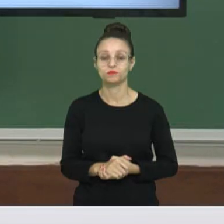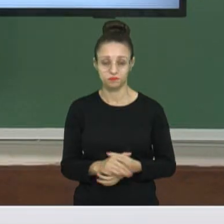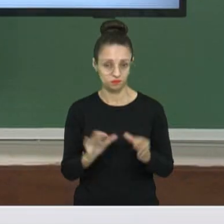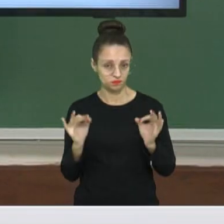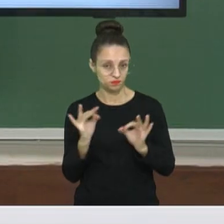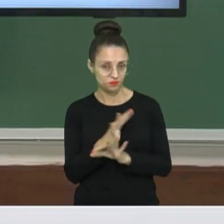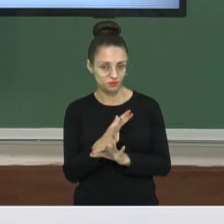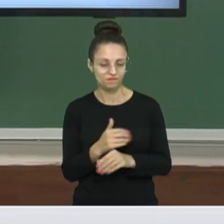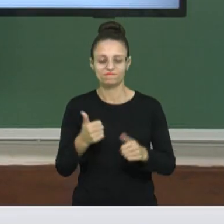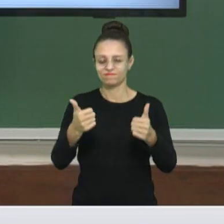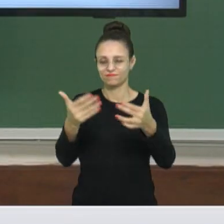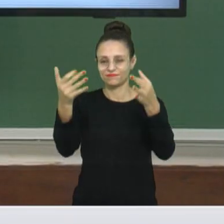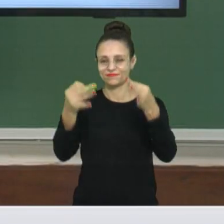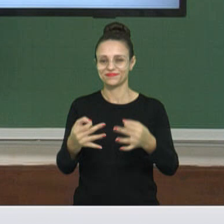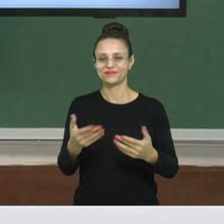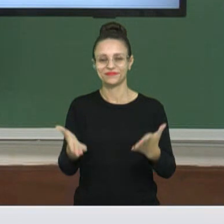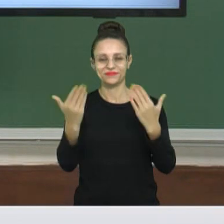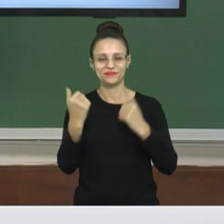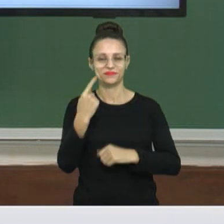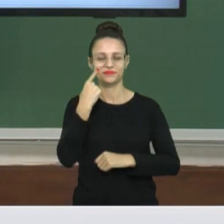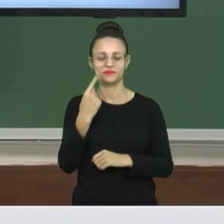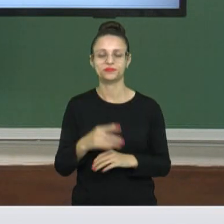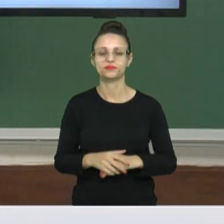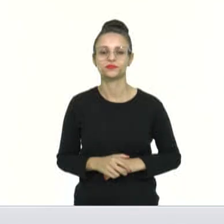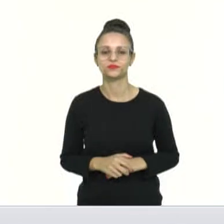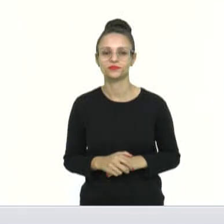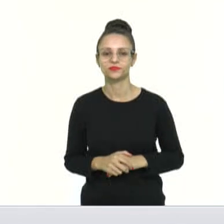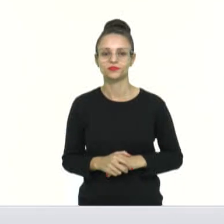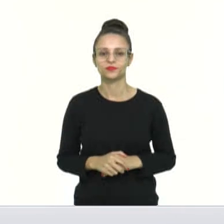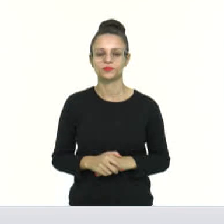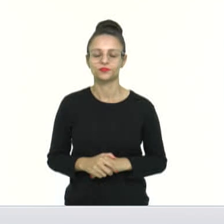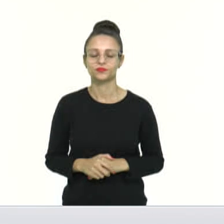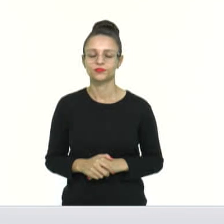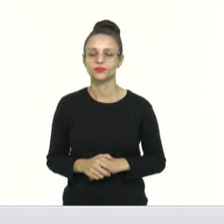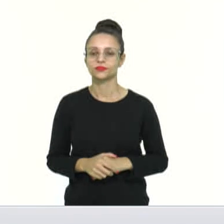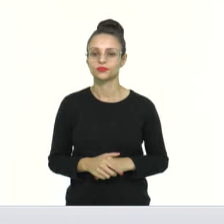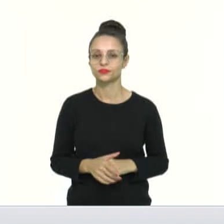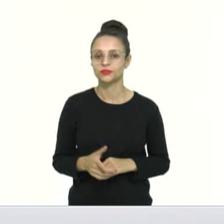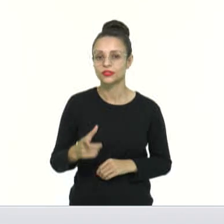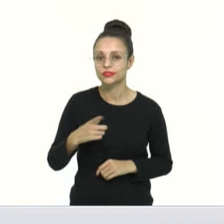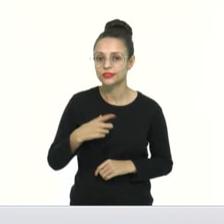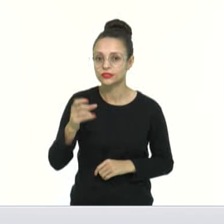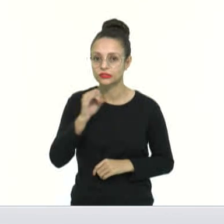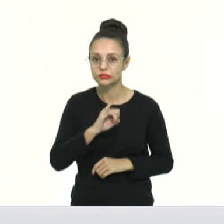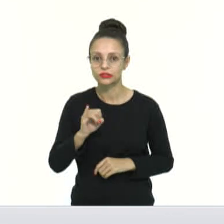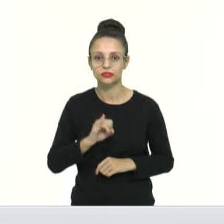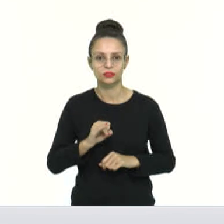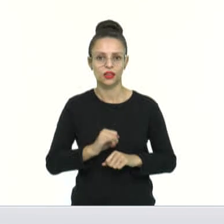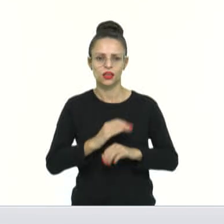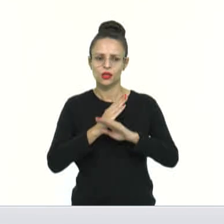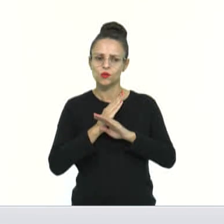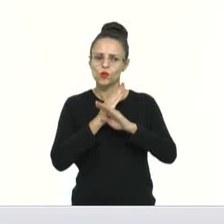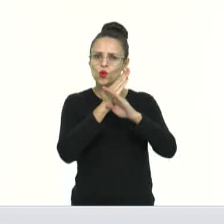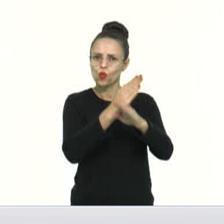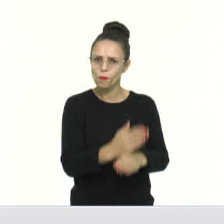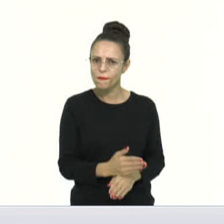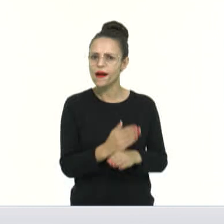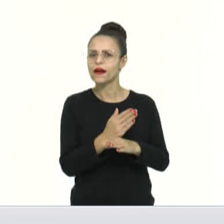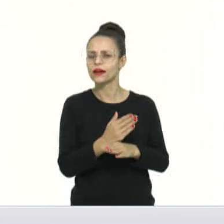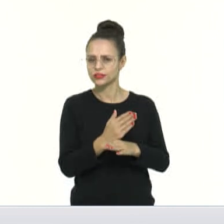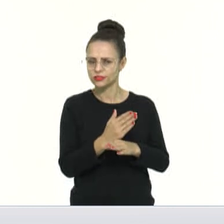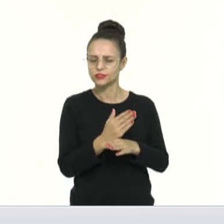Feito? Perfeito. Então vamos conferir? Havendo uma força-tarefa no combate aos criadouros